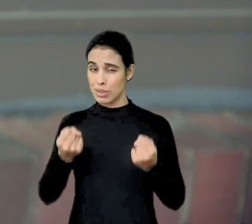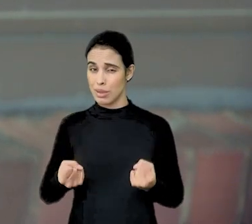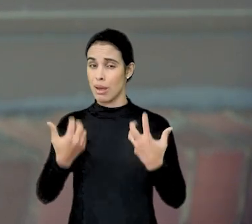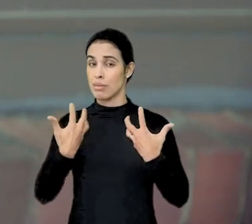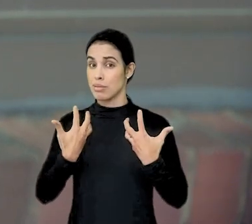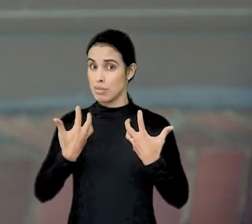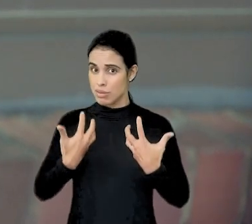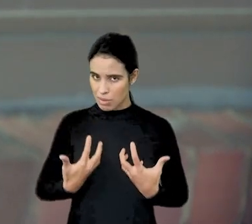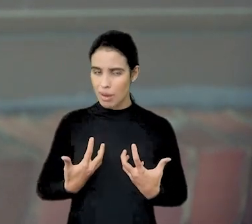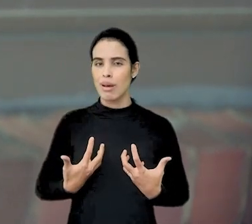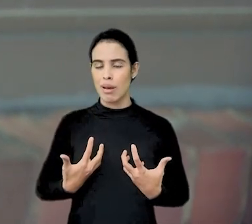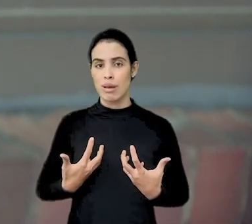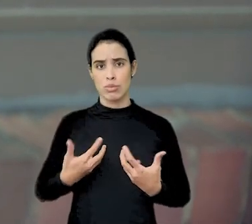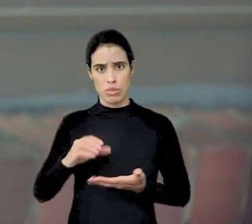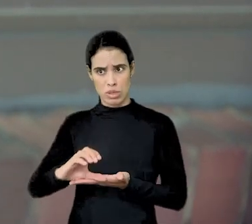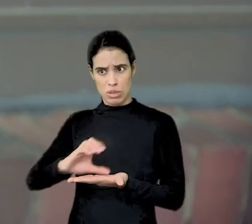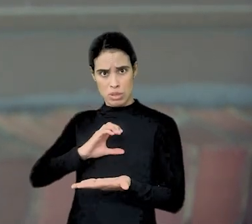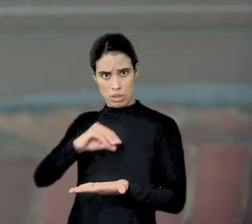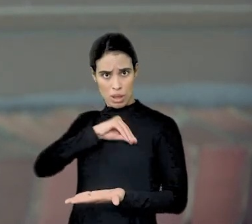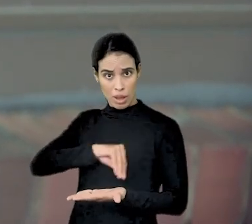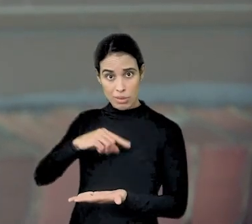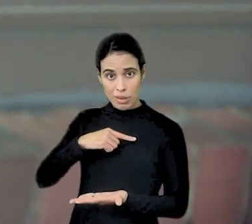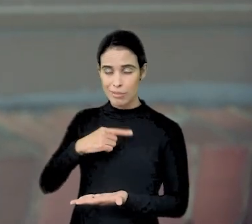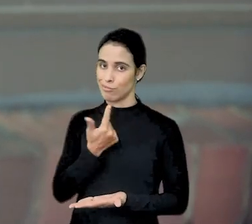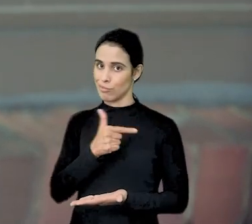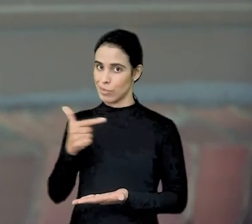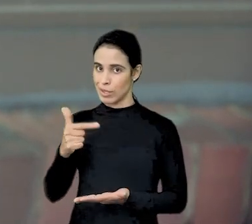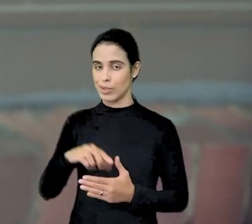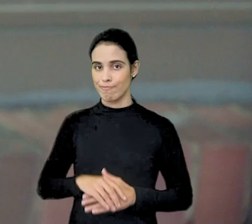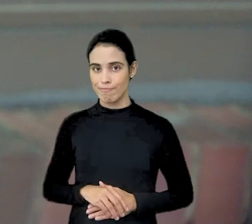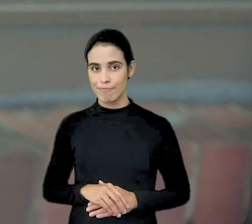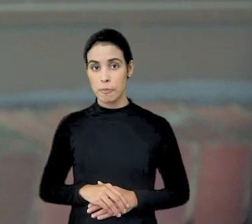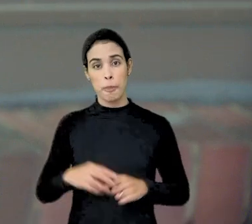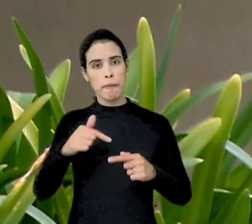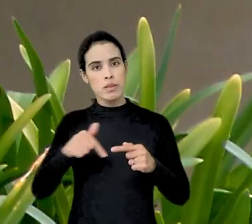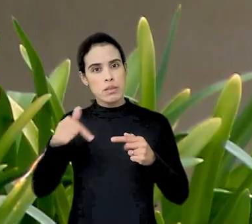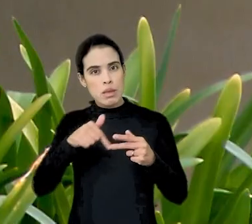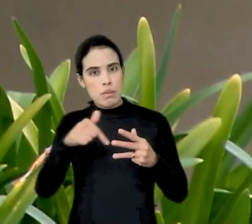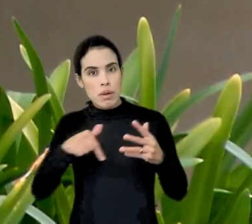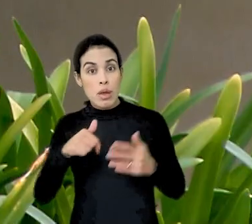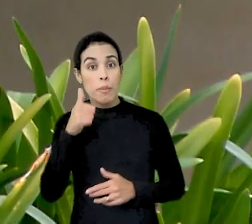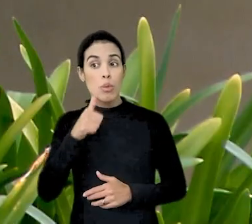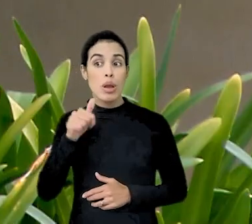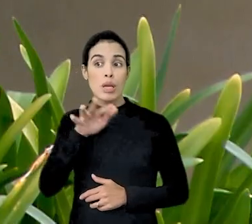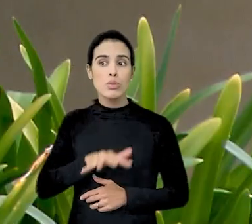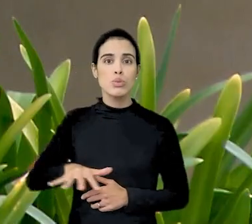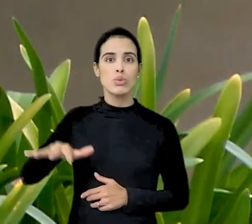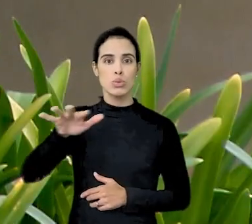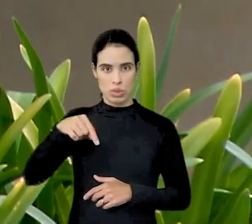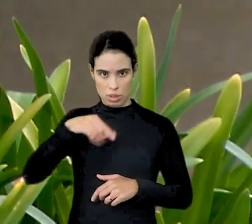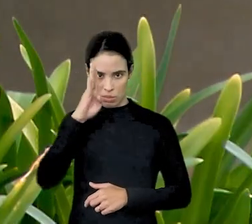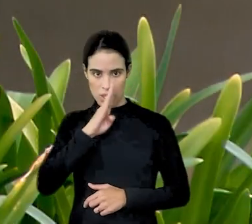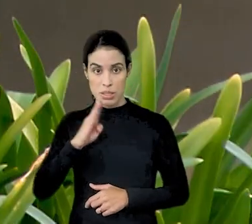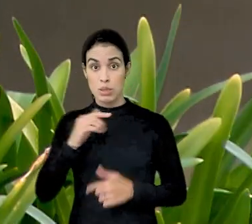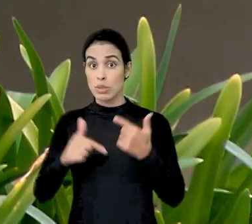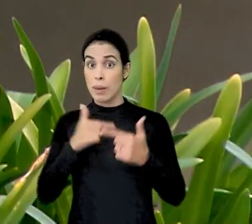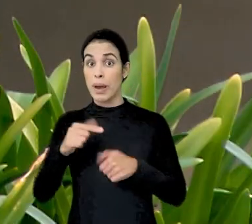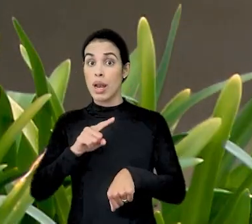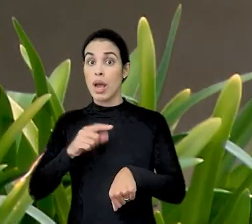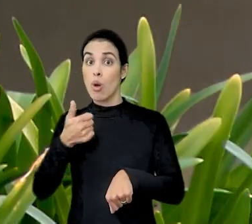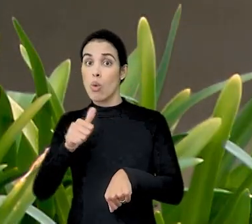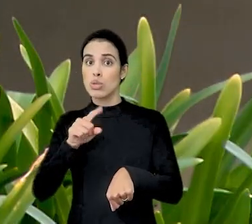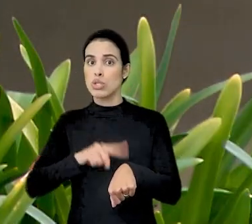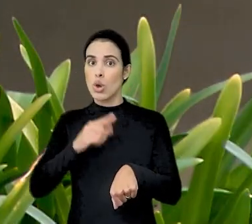pessoas. Um trabalho intenso, desgastante e que não é remunerado. Semanalmente, as mulheres brasileiras